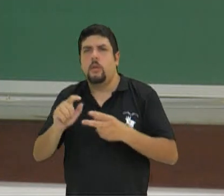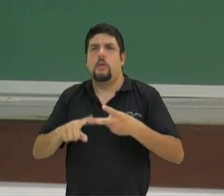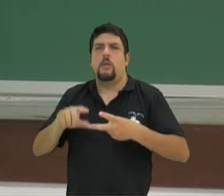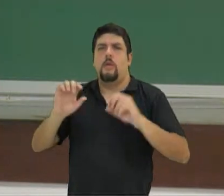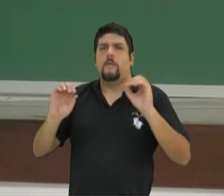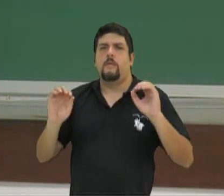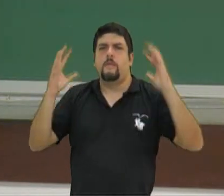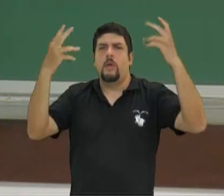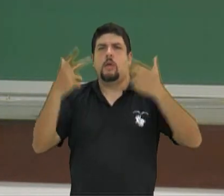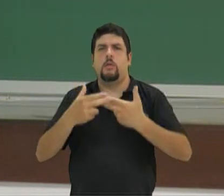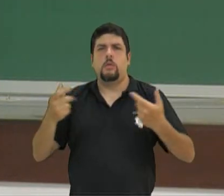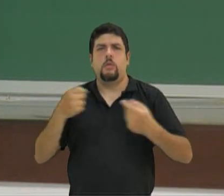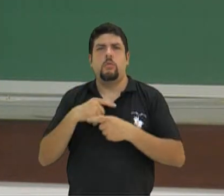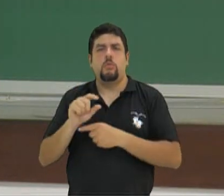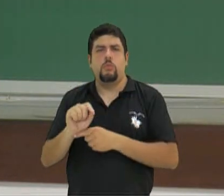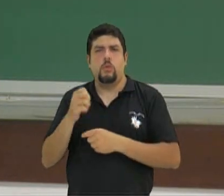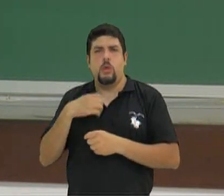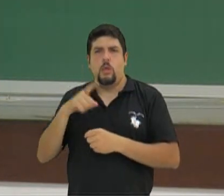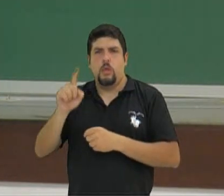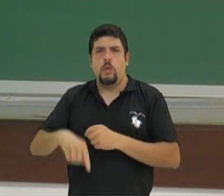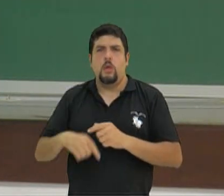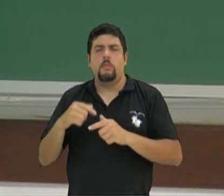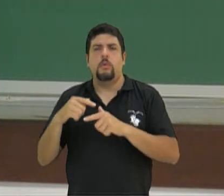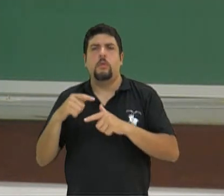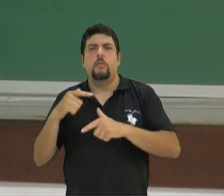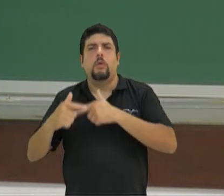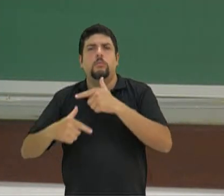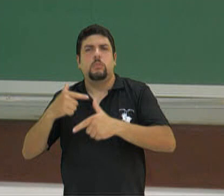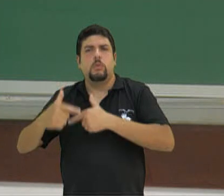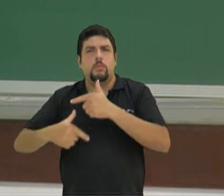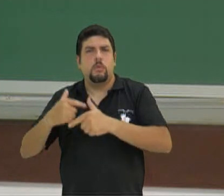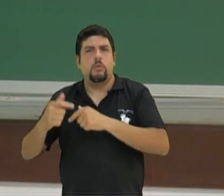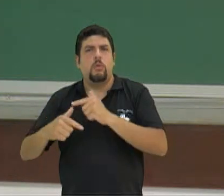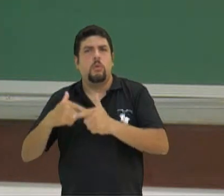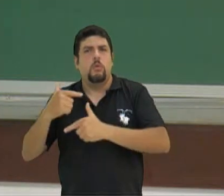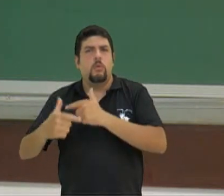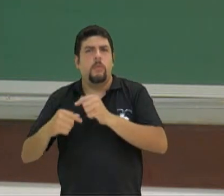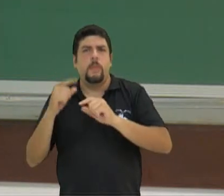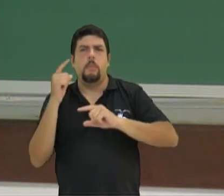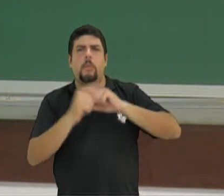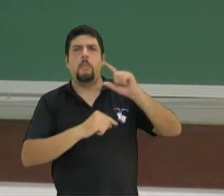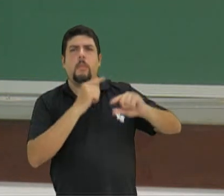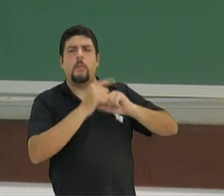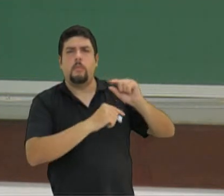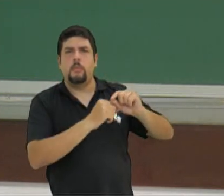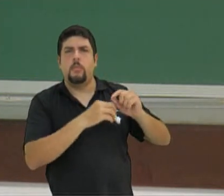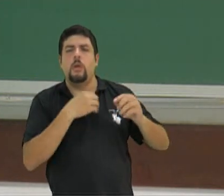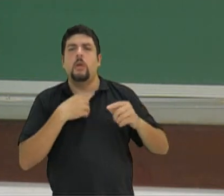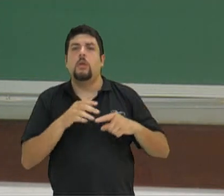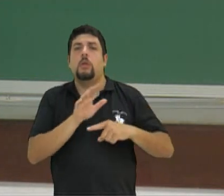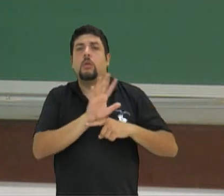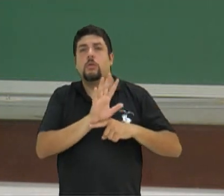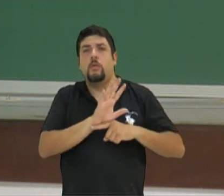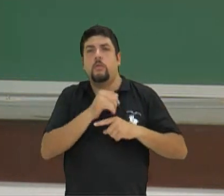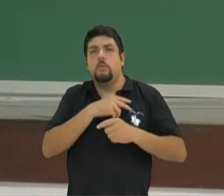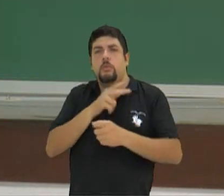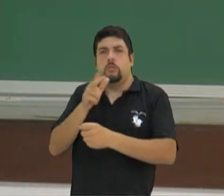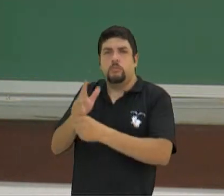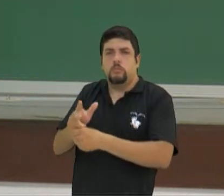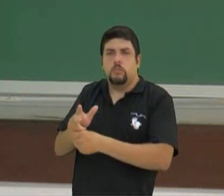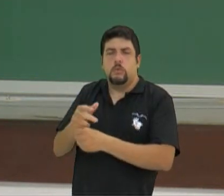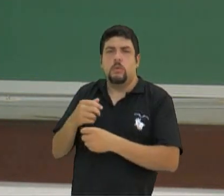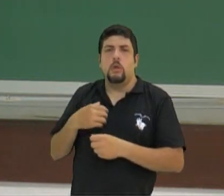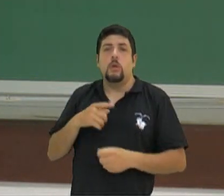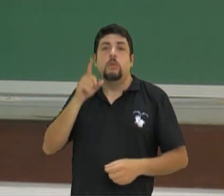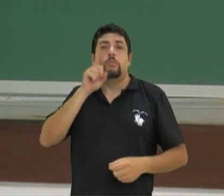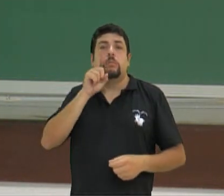Festa, tudo isso aí que era para a saída dos trabalhadores, era para uma classe bem mais trabalhadora dirigido o filme. E os penny arcades funcionavam nos Estados